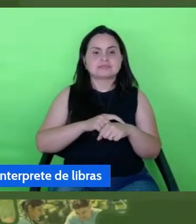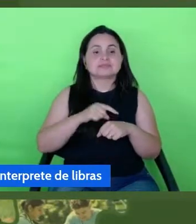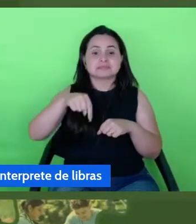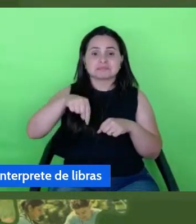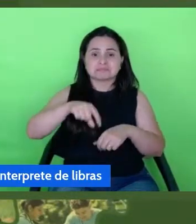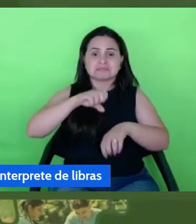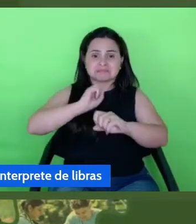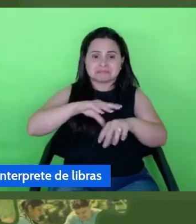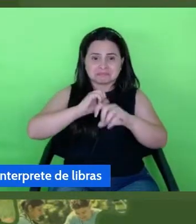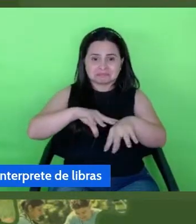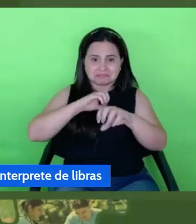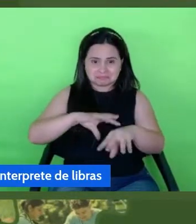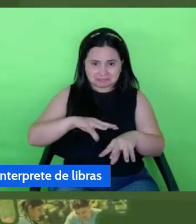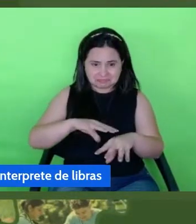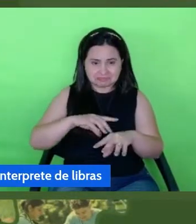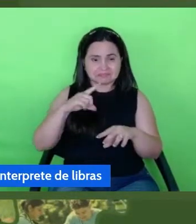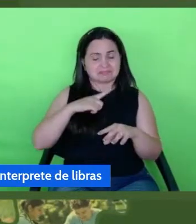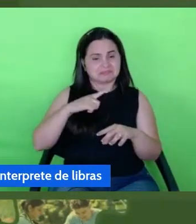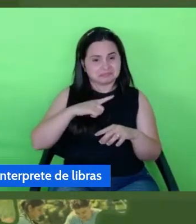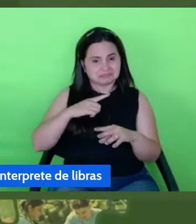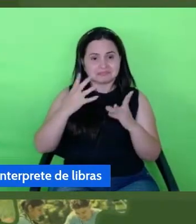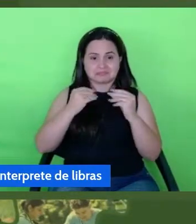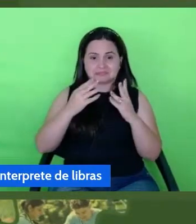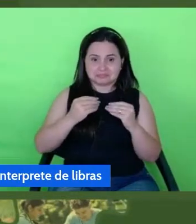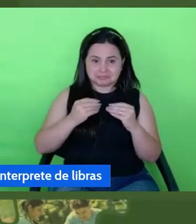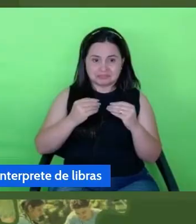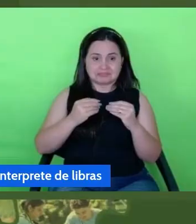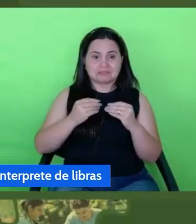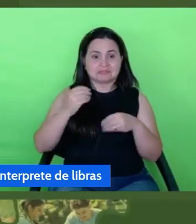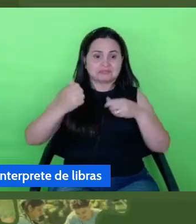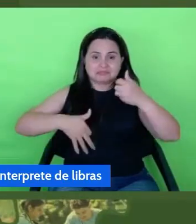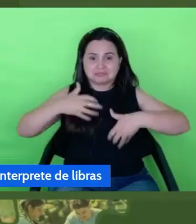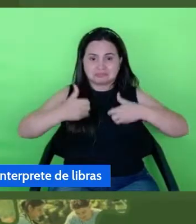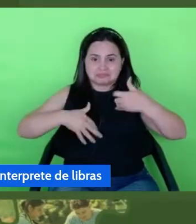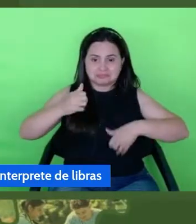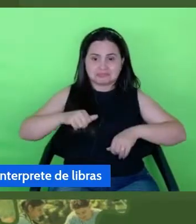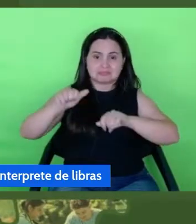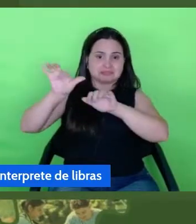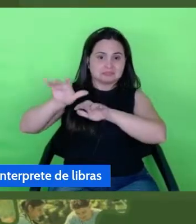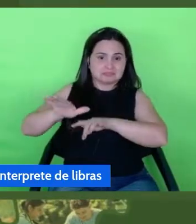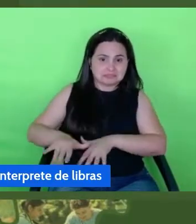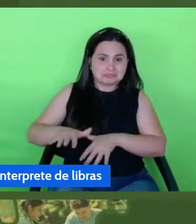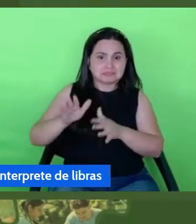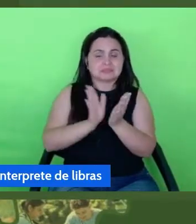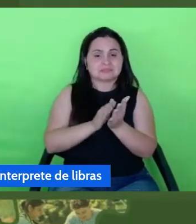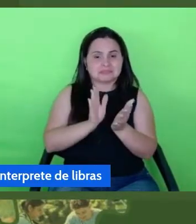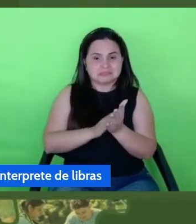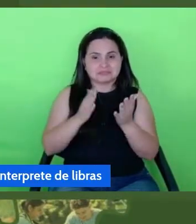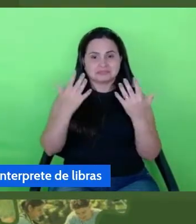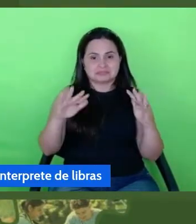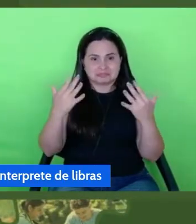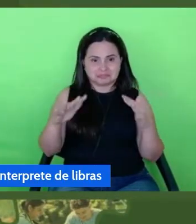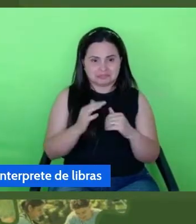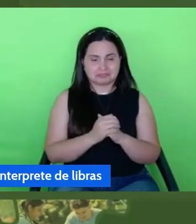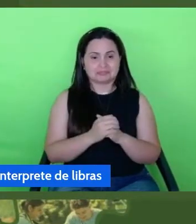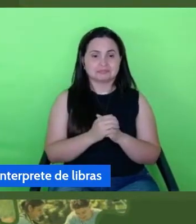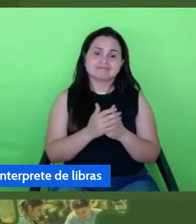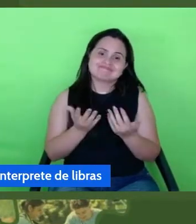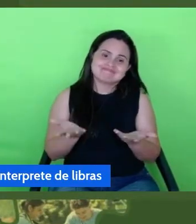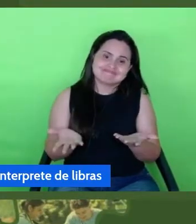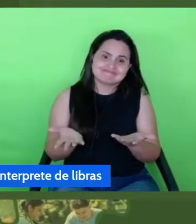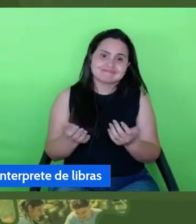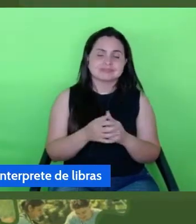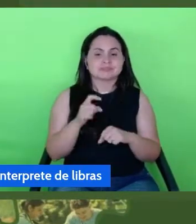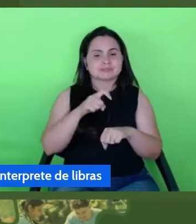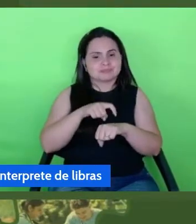aula gratificante, né? Tem aqui muitas manifestações no chat aqui, parabéns. Infelizmente, né, é o